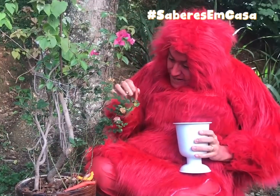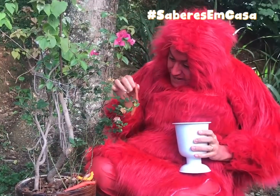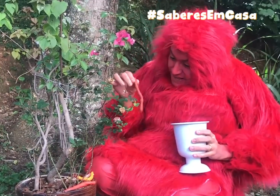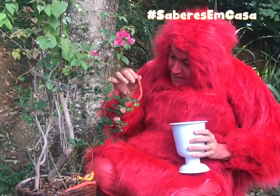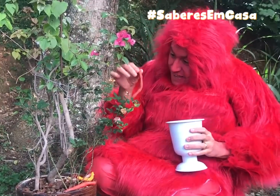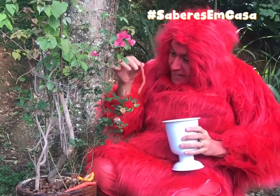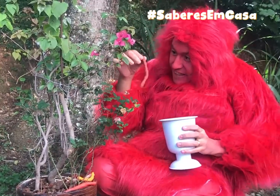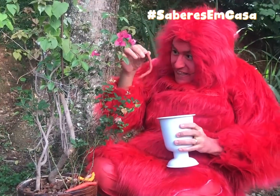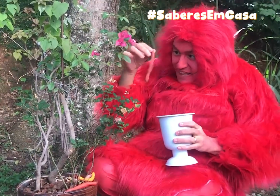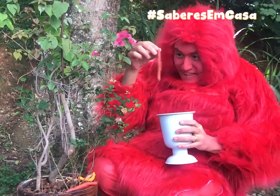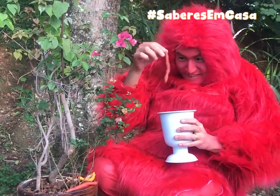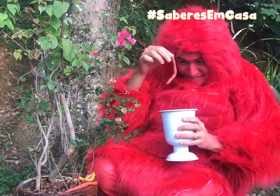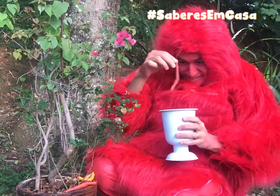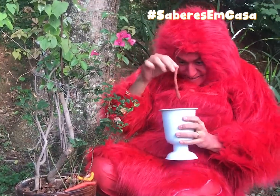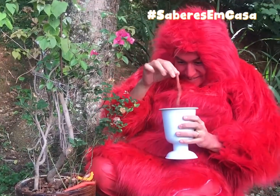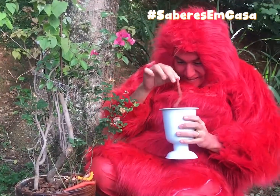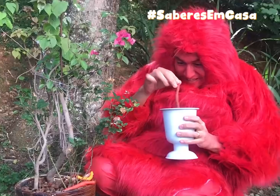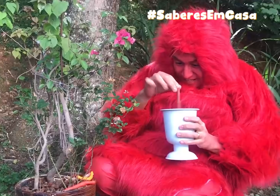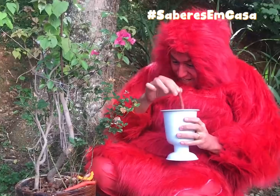Aqui.